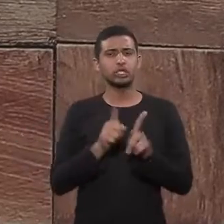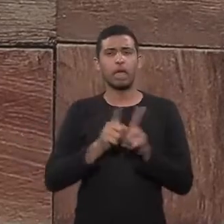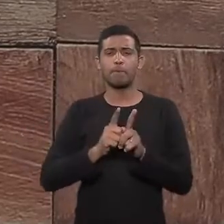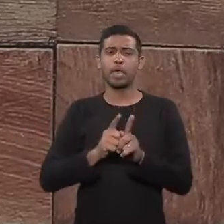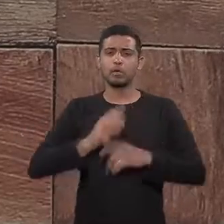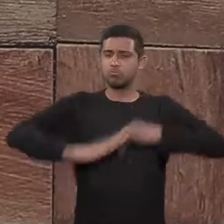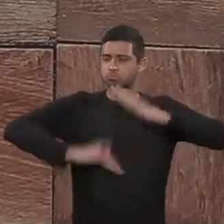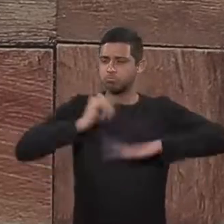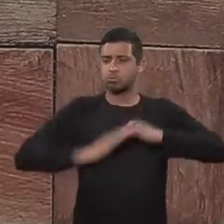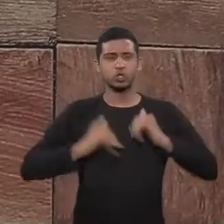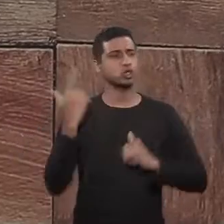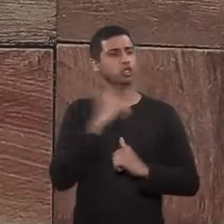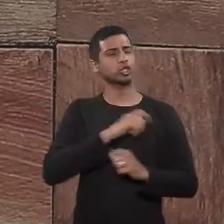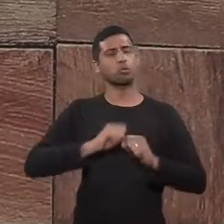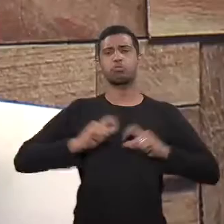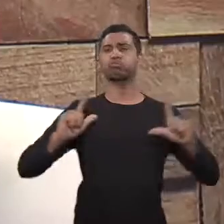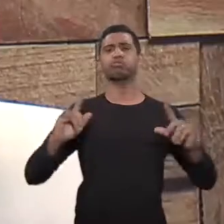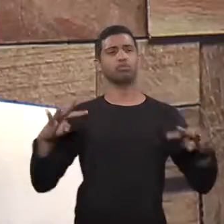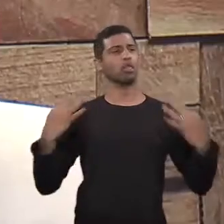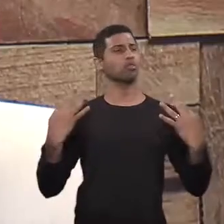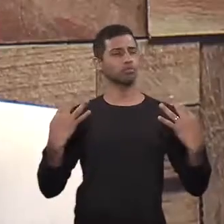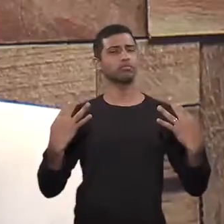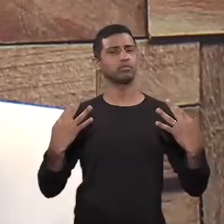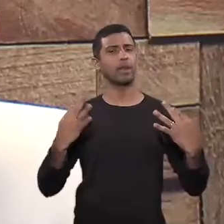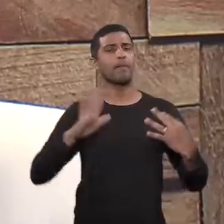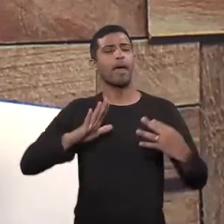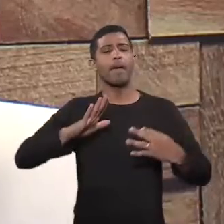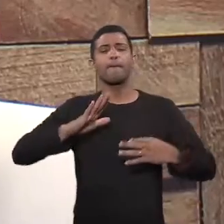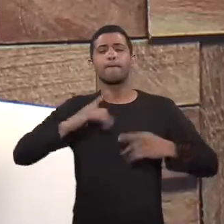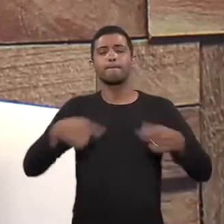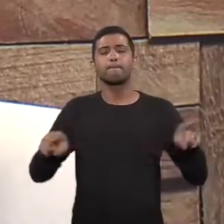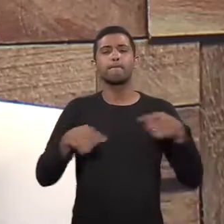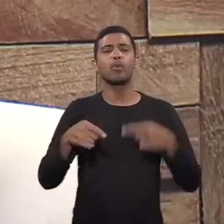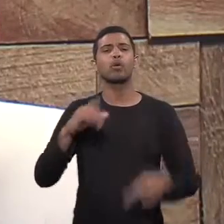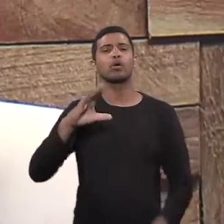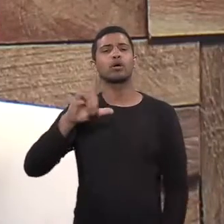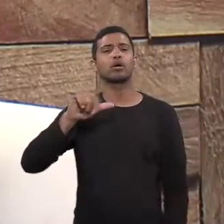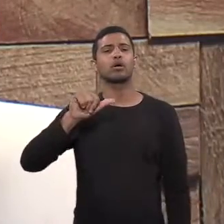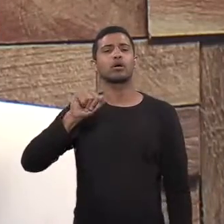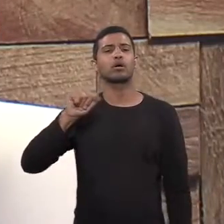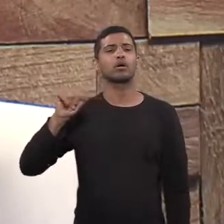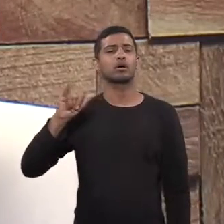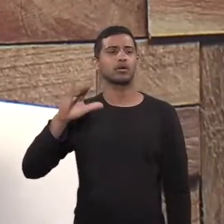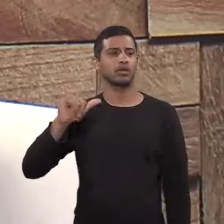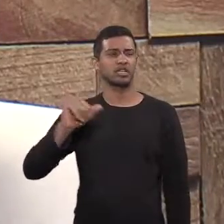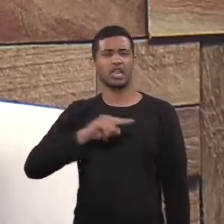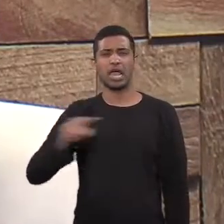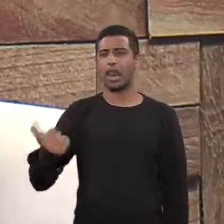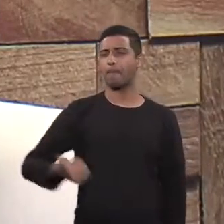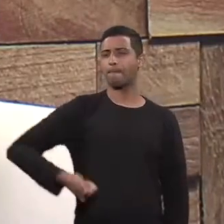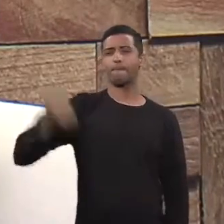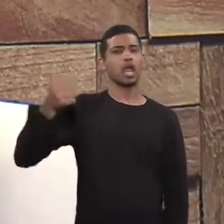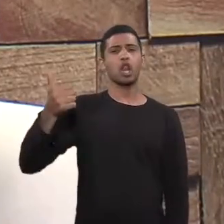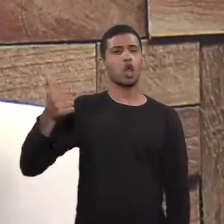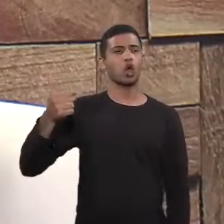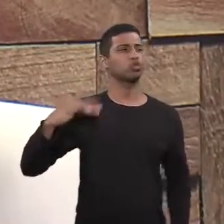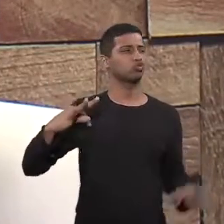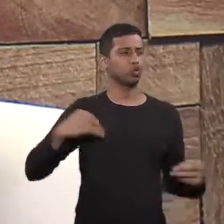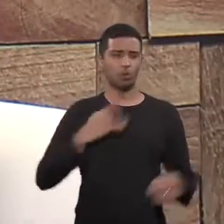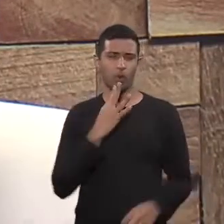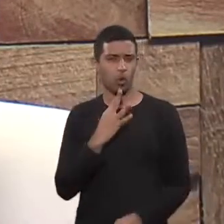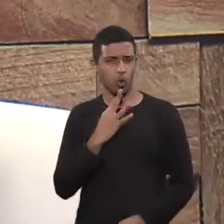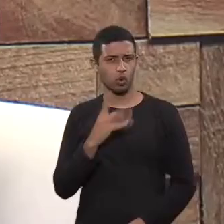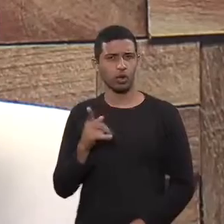trabalho de destaque. Eu acho que é importante. Sim. A música clássica, ela ainda é reconhecida como a melhor ou